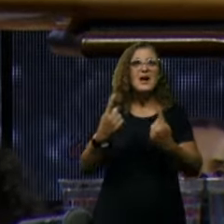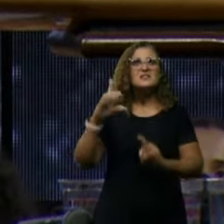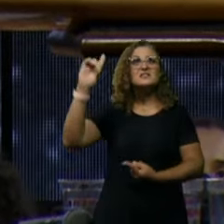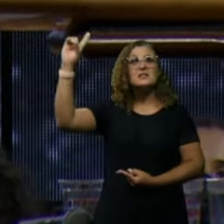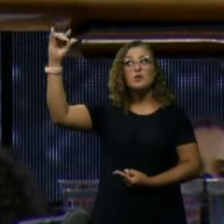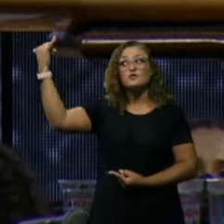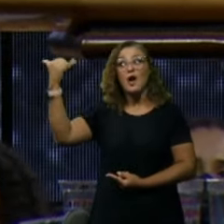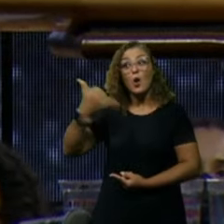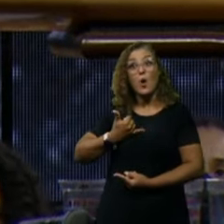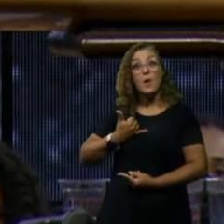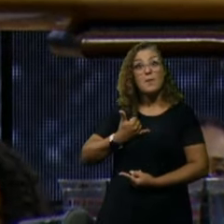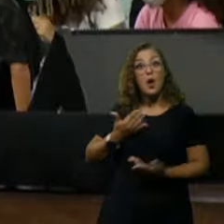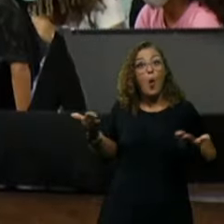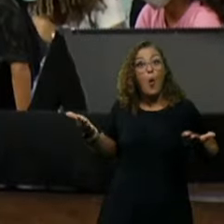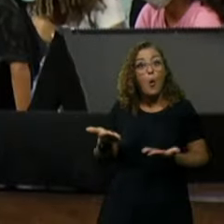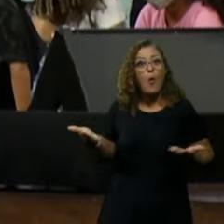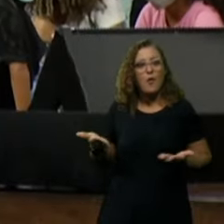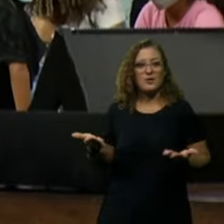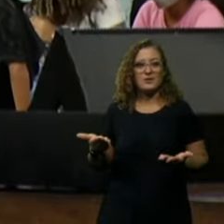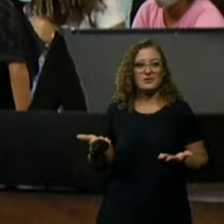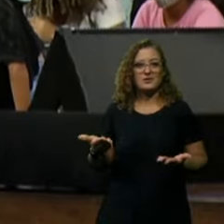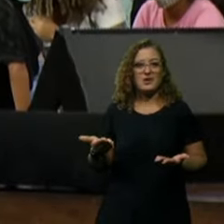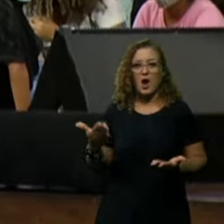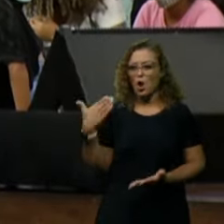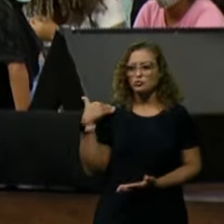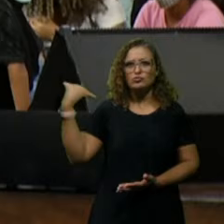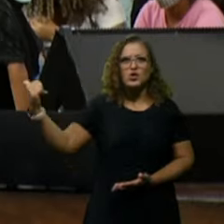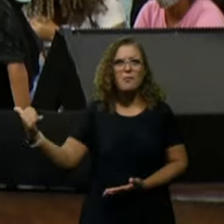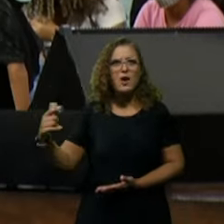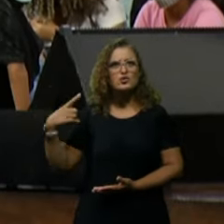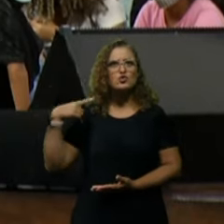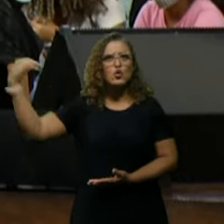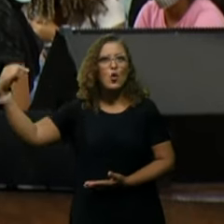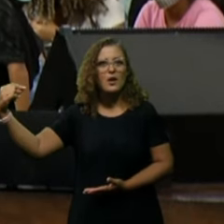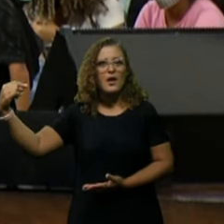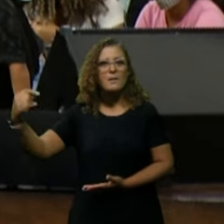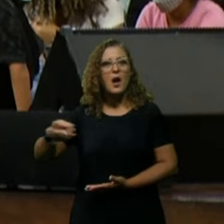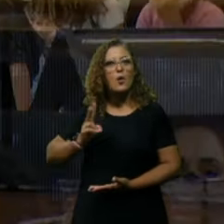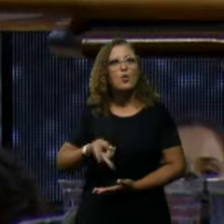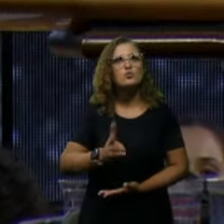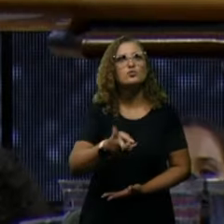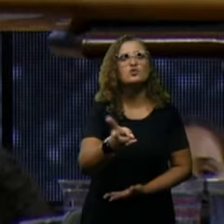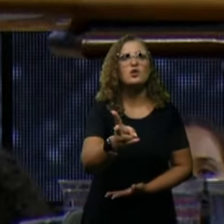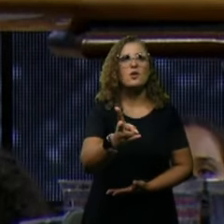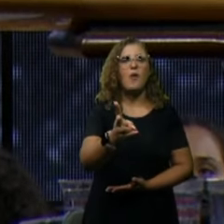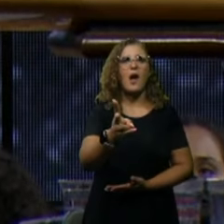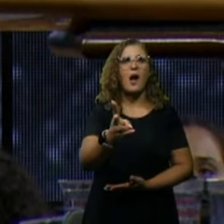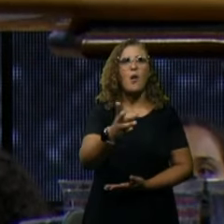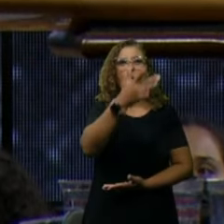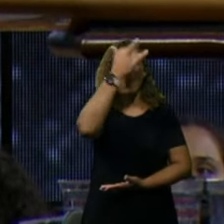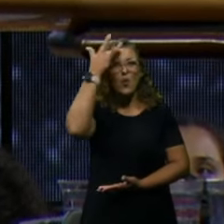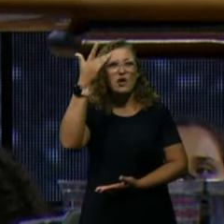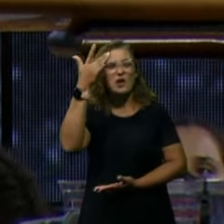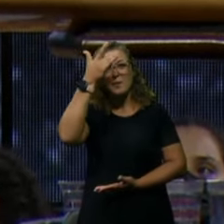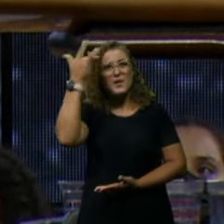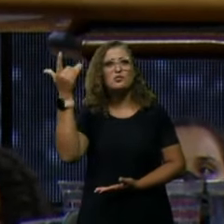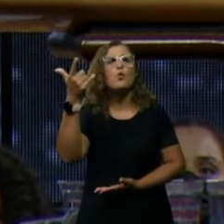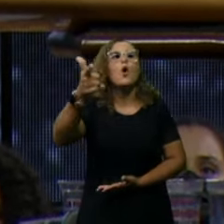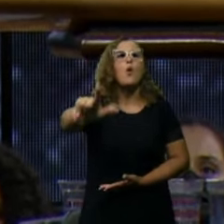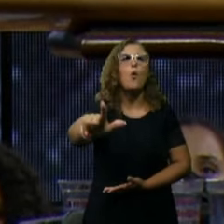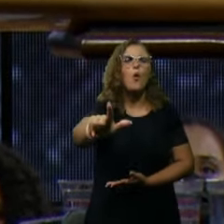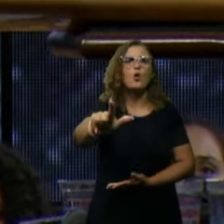deixa eu te convido sentada ali hoje eu não te chamei para continuar o que eles começaram eu te chamei para